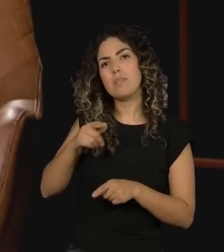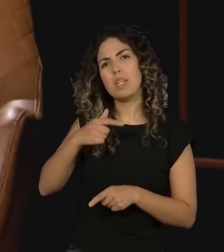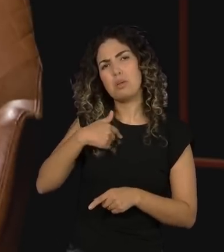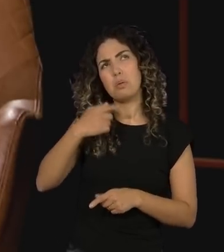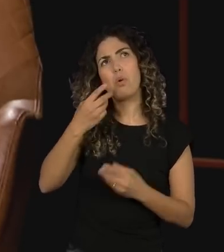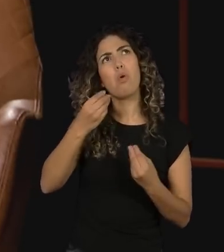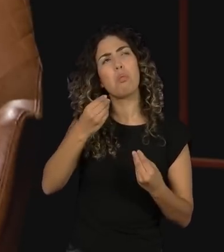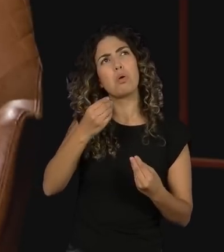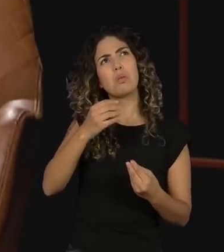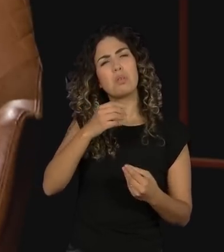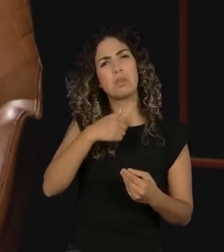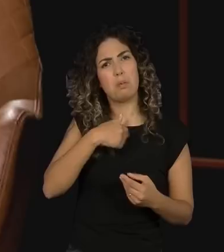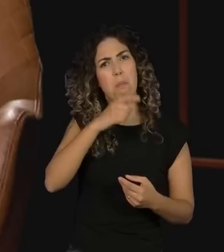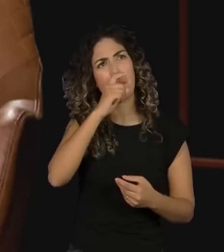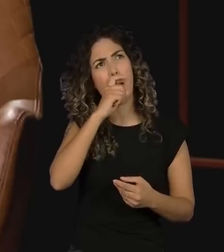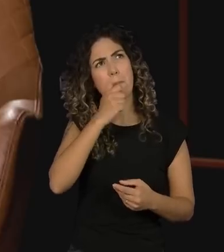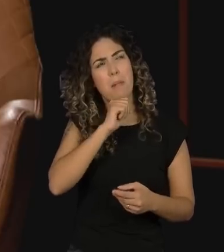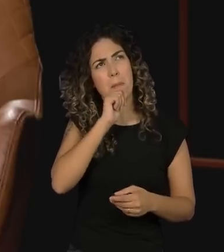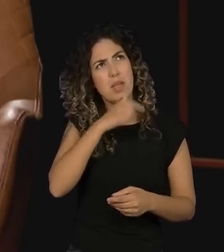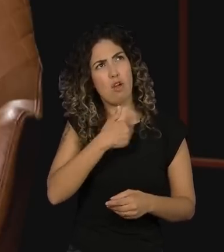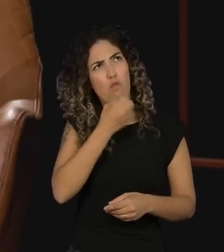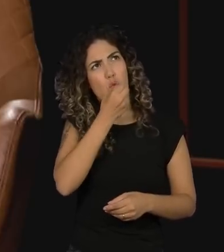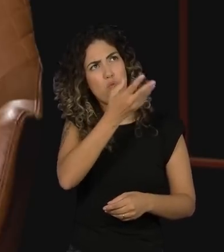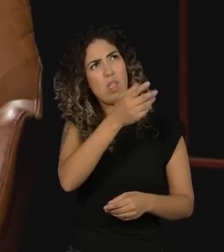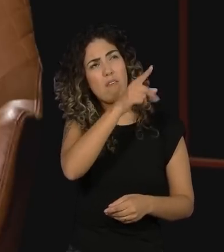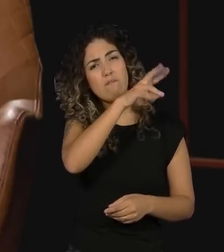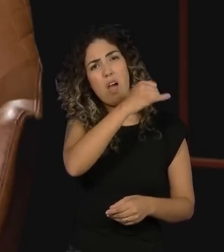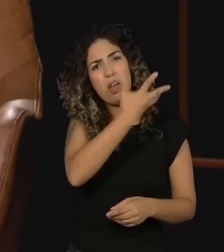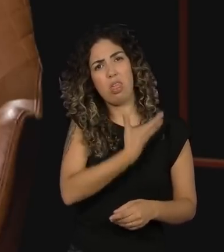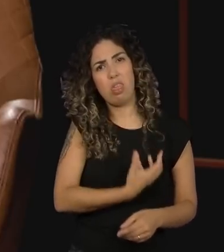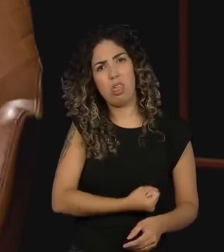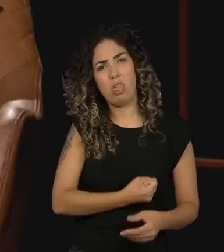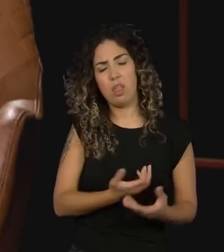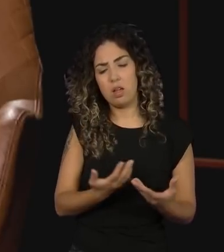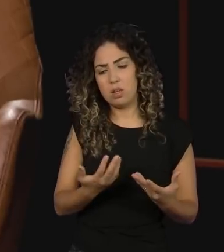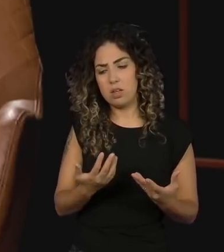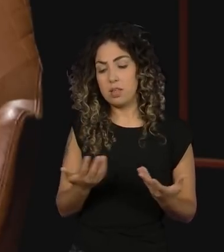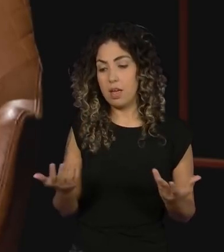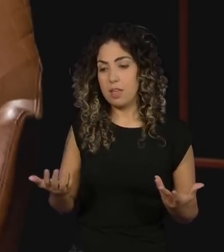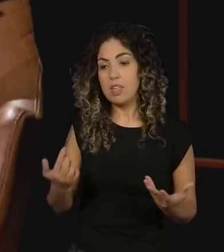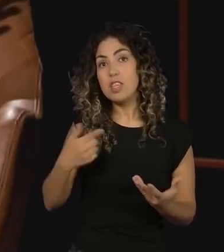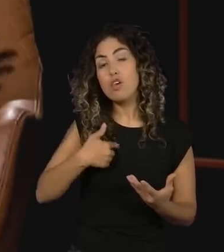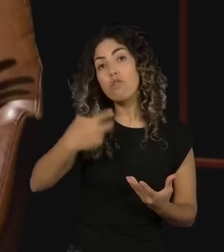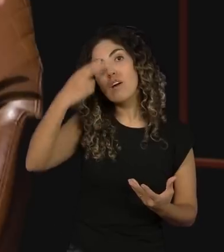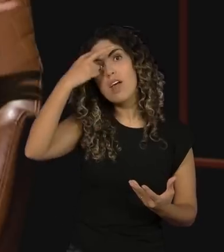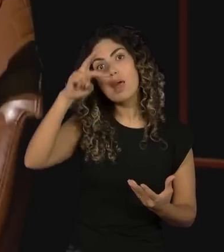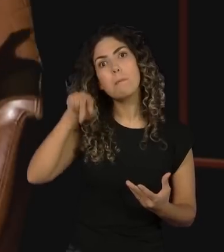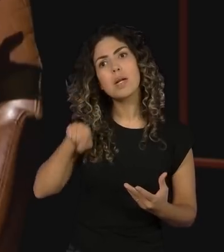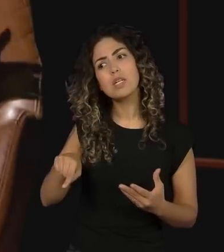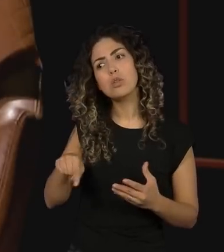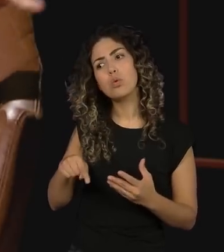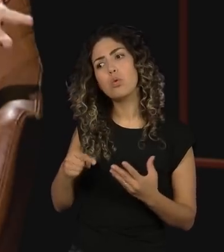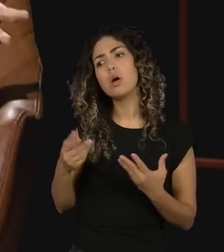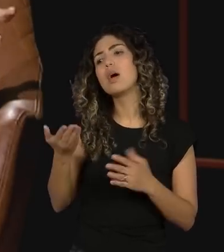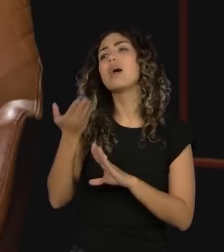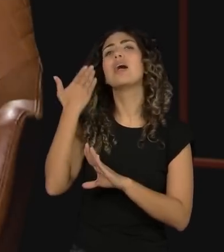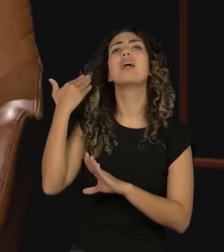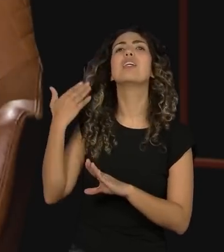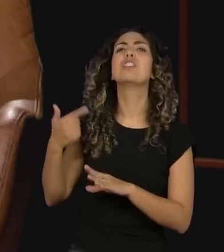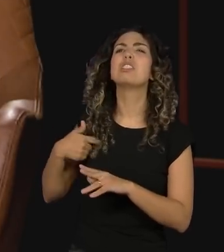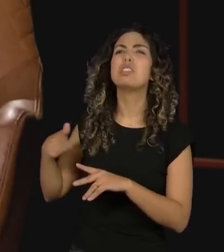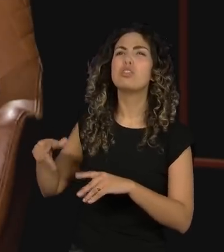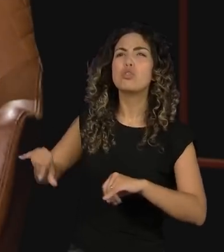magoados, sabendo que eu estava sofrendo aquilo. E eu ficava lembrando do que era a minha vida na